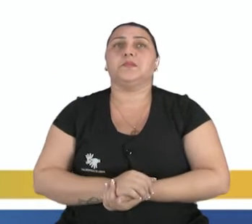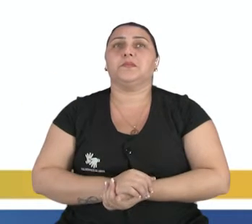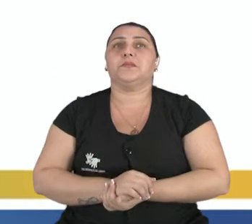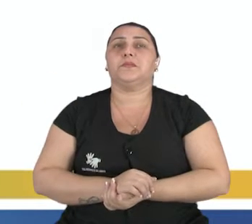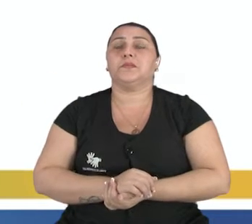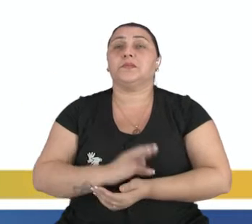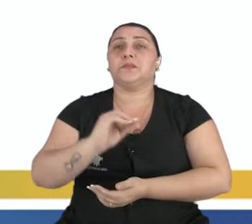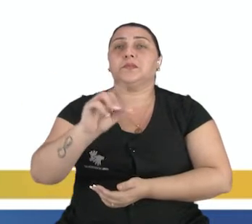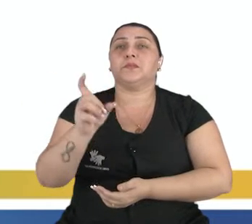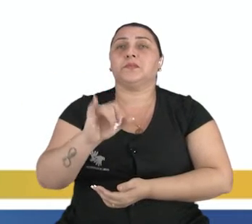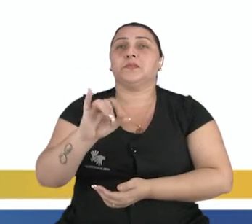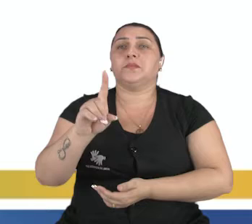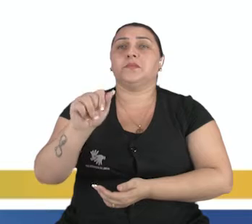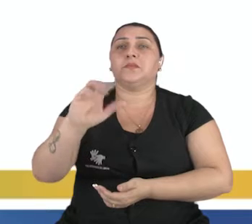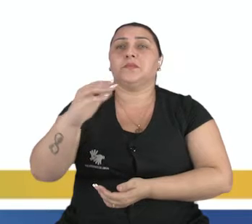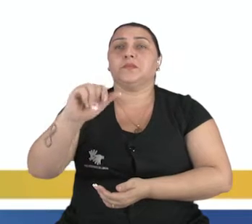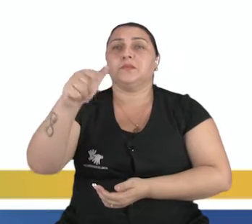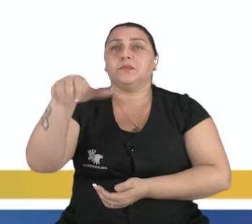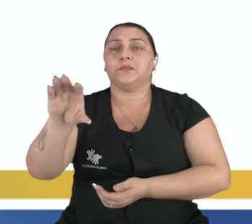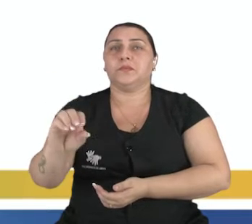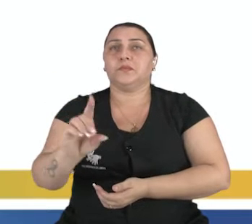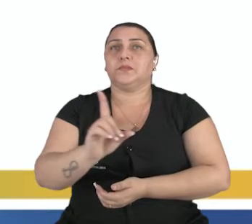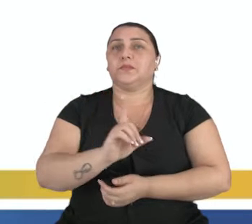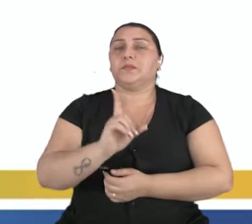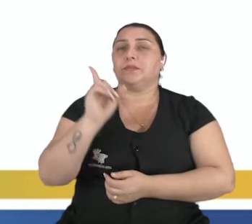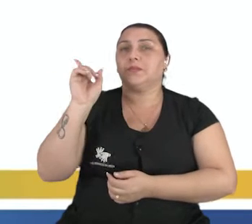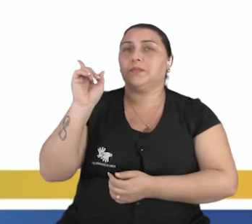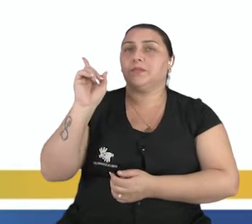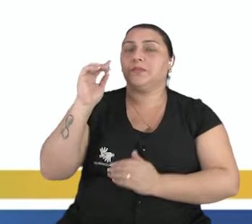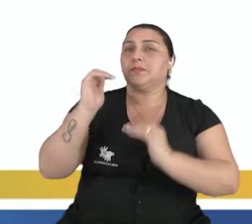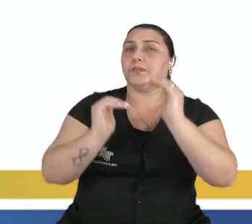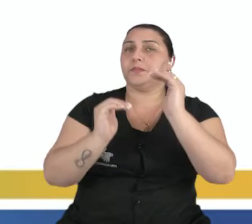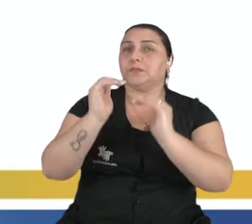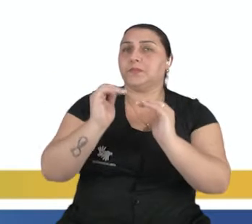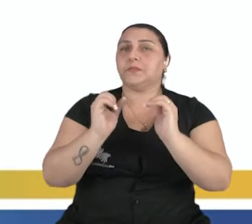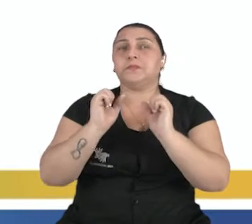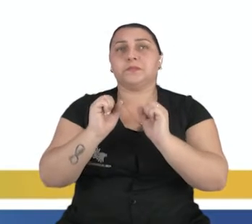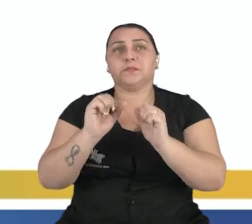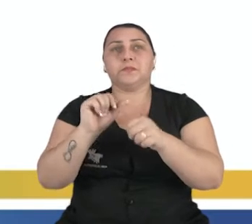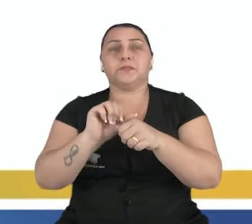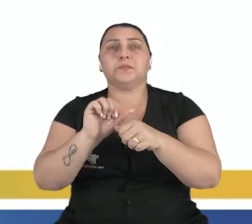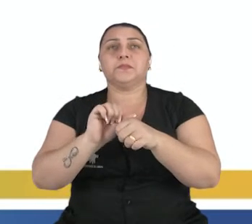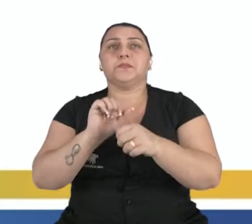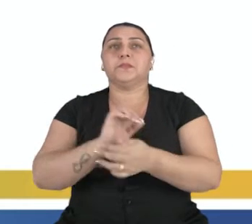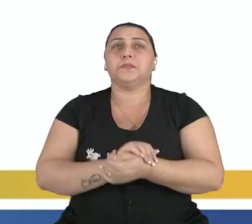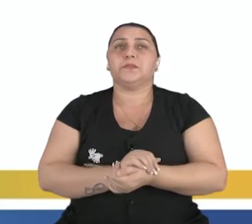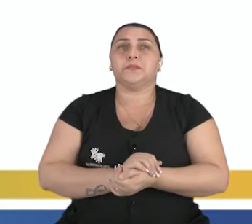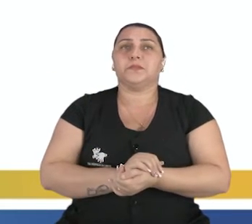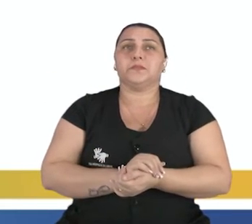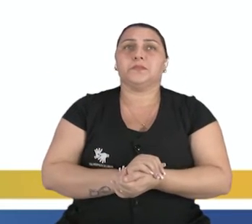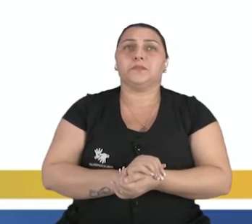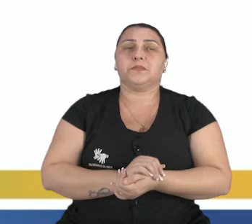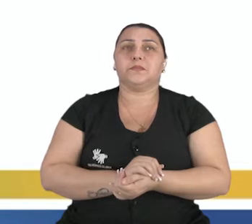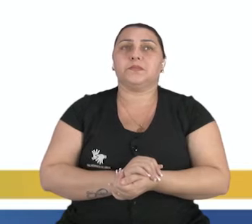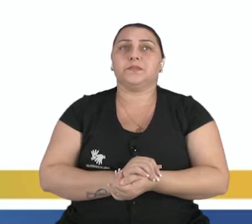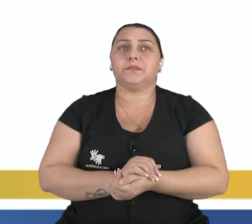química, a gente vai observar primeiro para poder fazer o balanceamento. Então, toda vez quando ocorrer